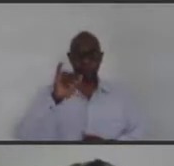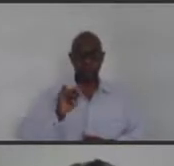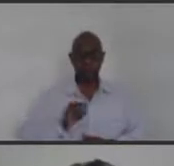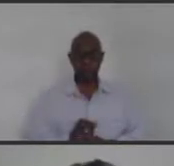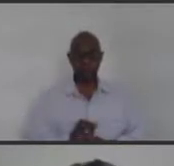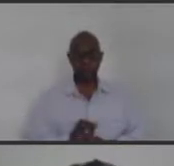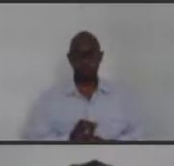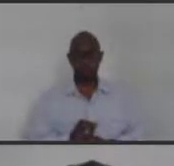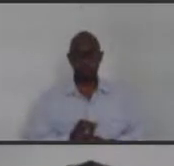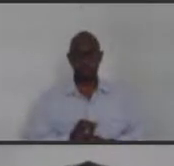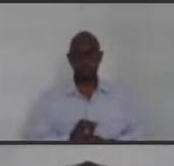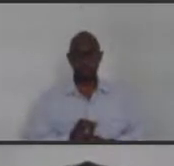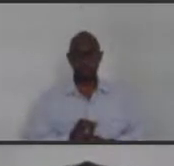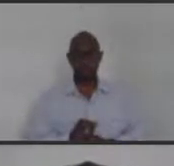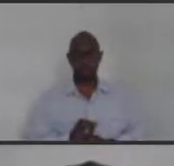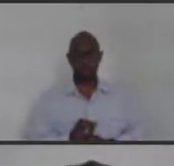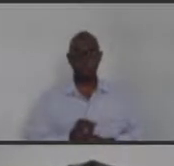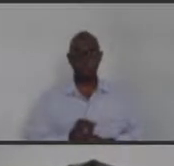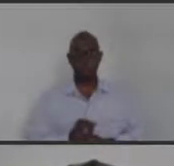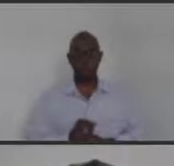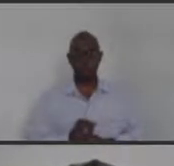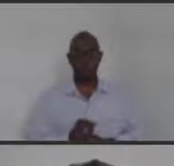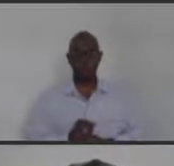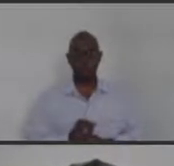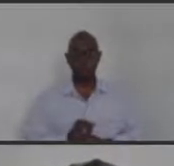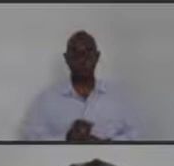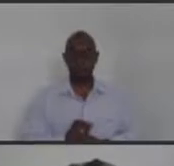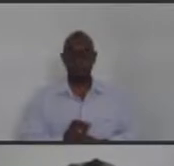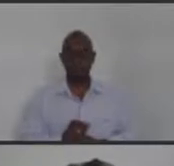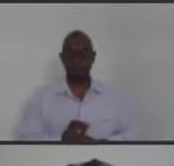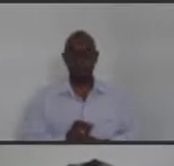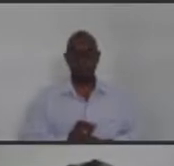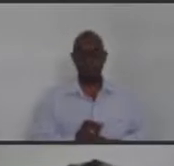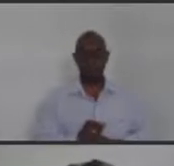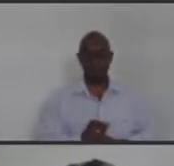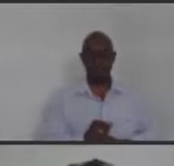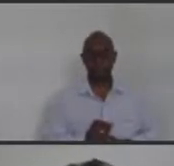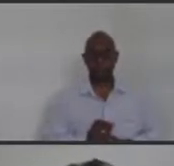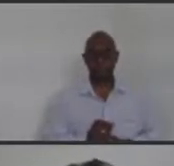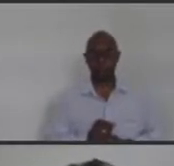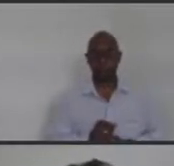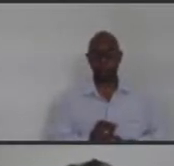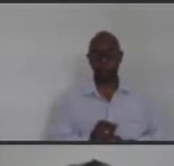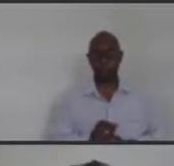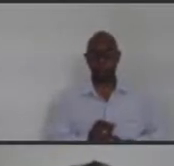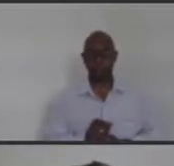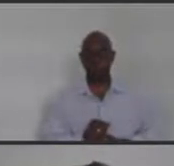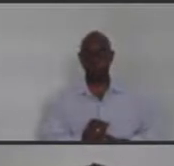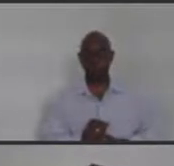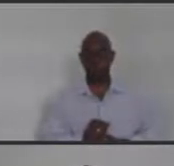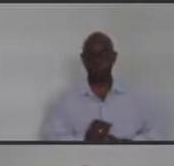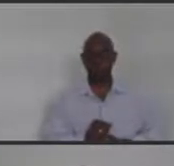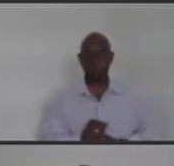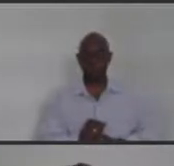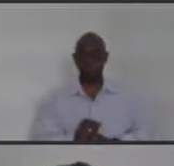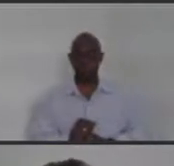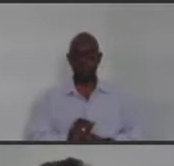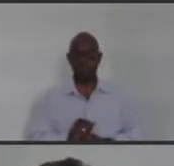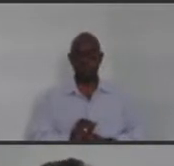de prevenção à diabetes nas creches e escolas públicas do município de Sumaré.